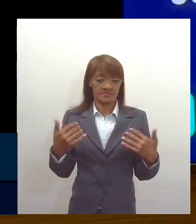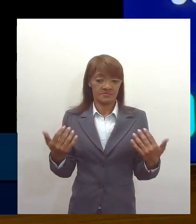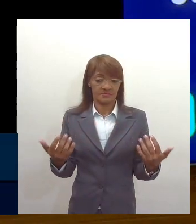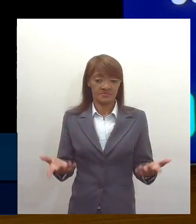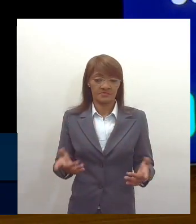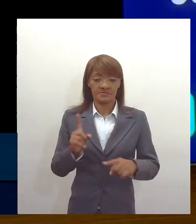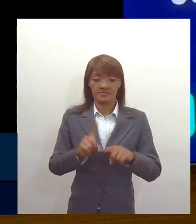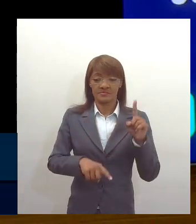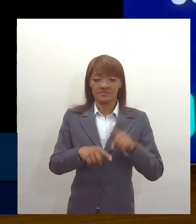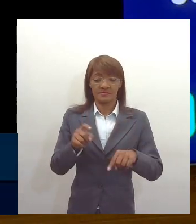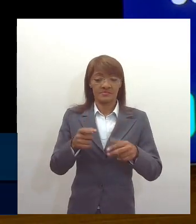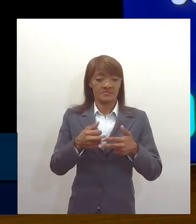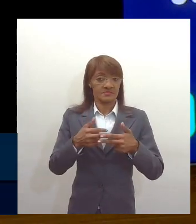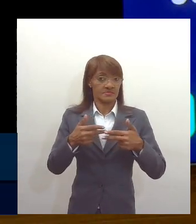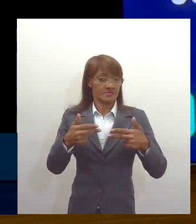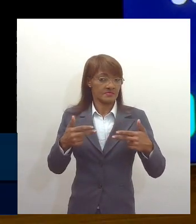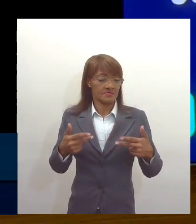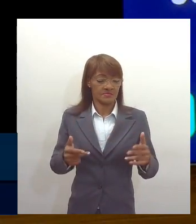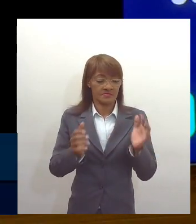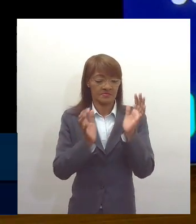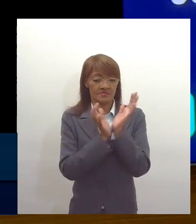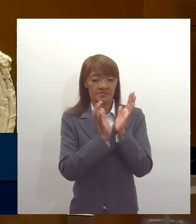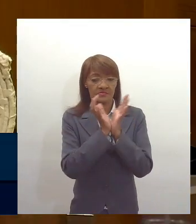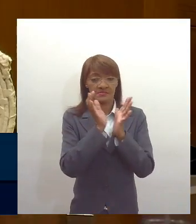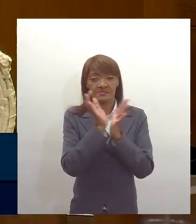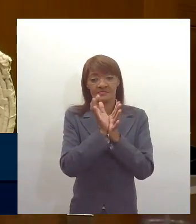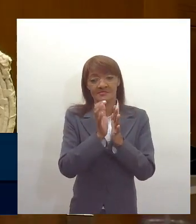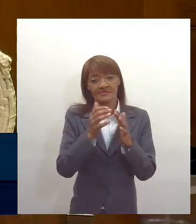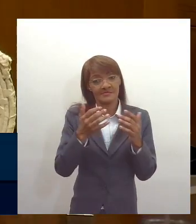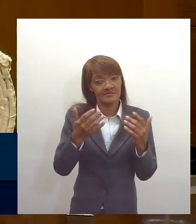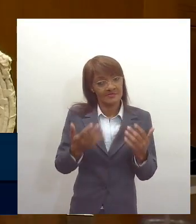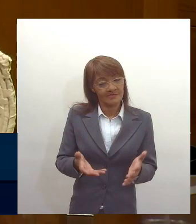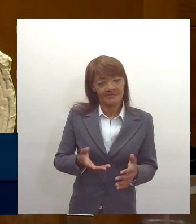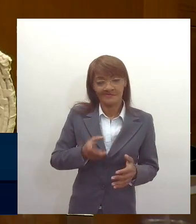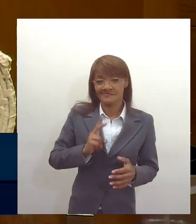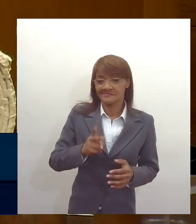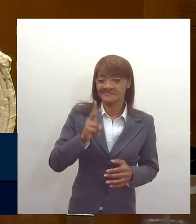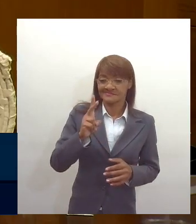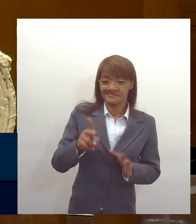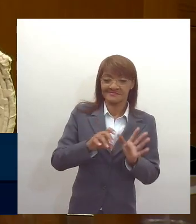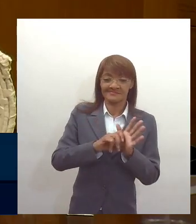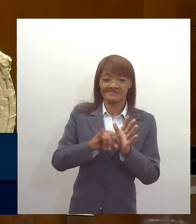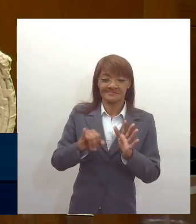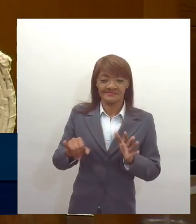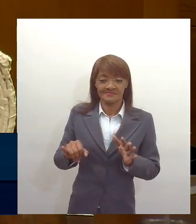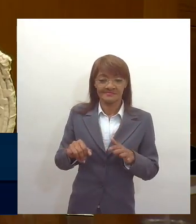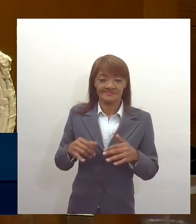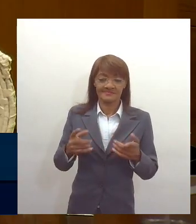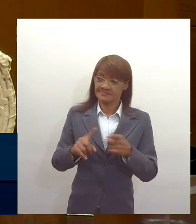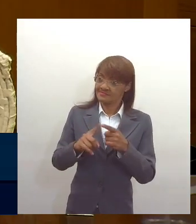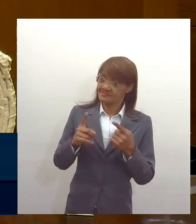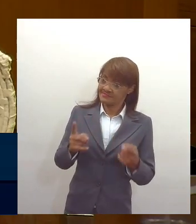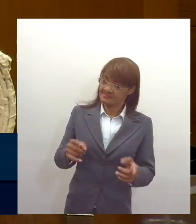como sempre, né, dos editais, das licitações. Agora, para contratar